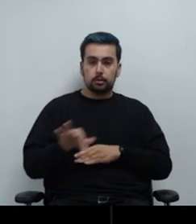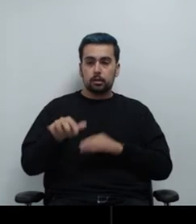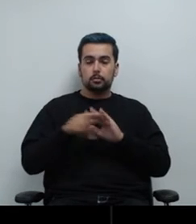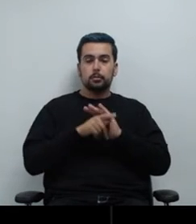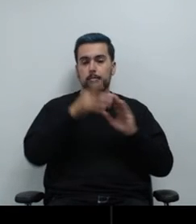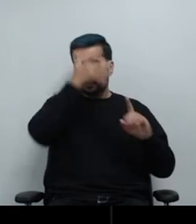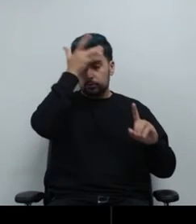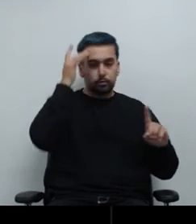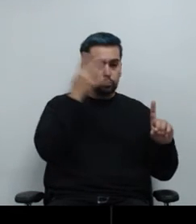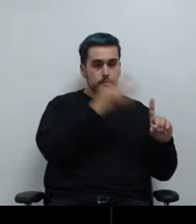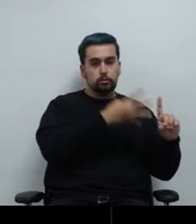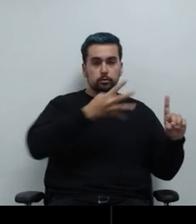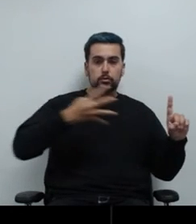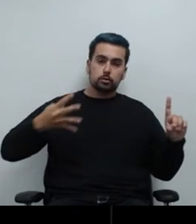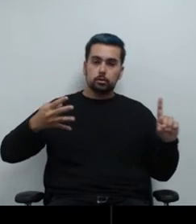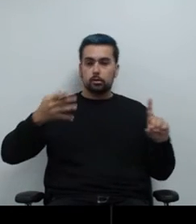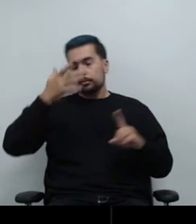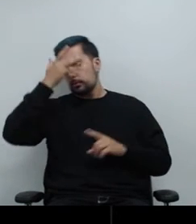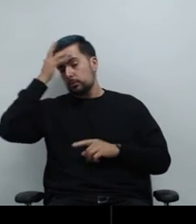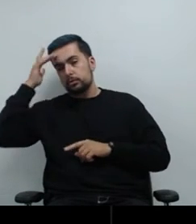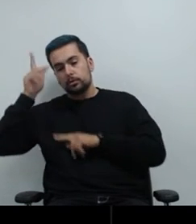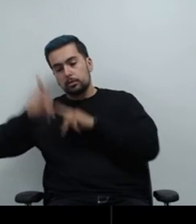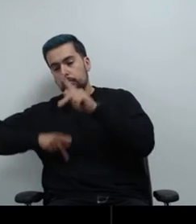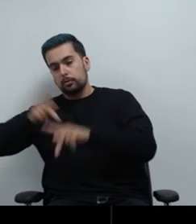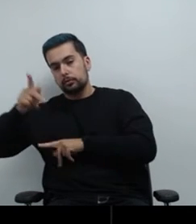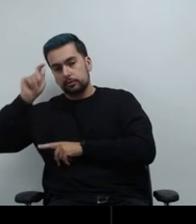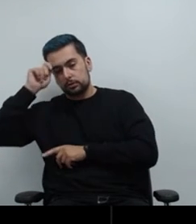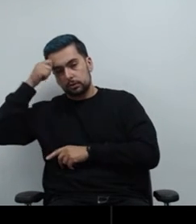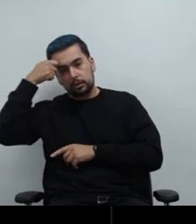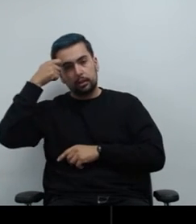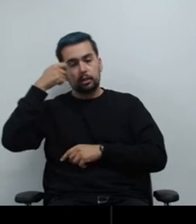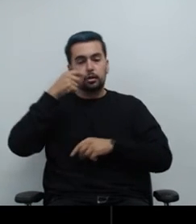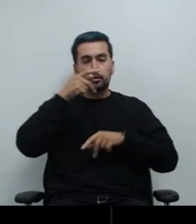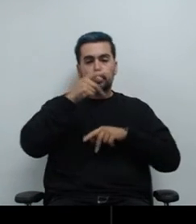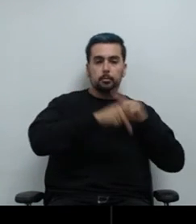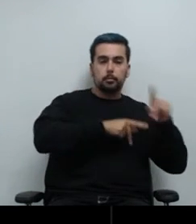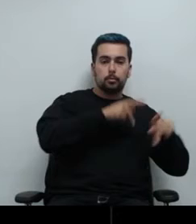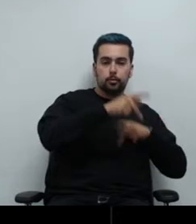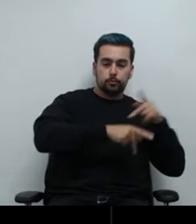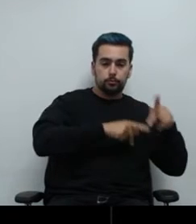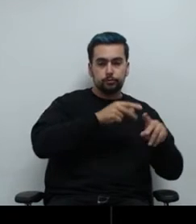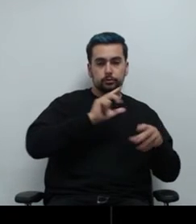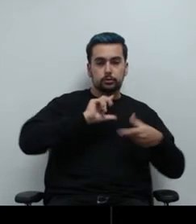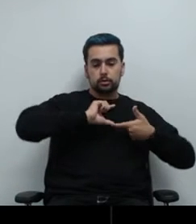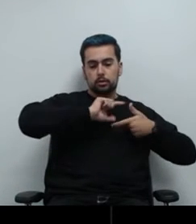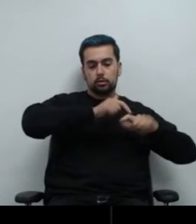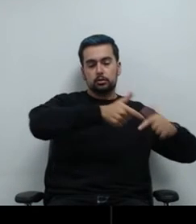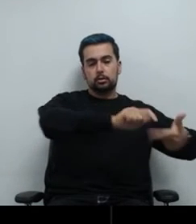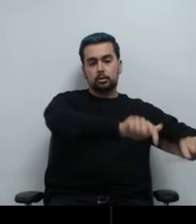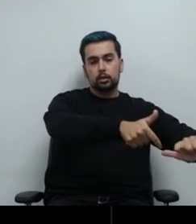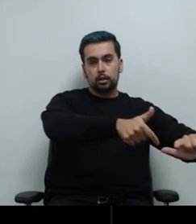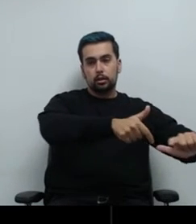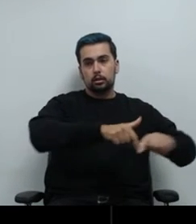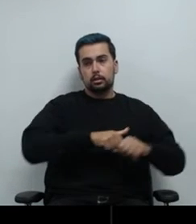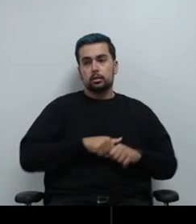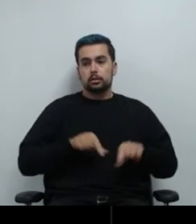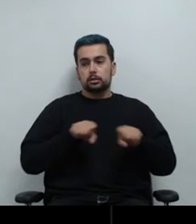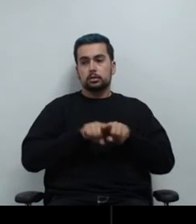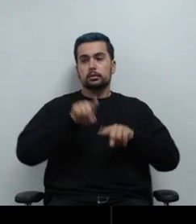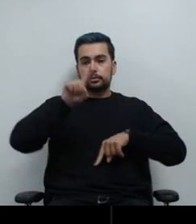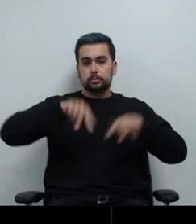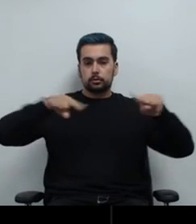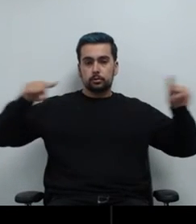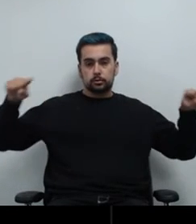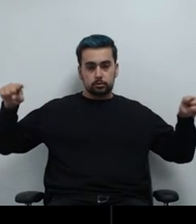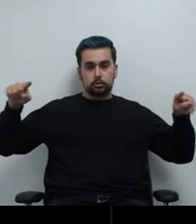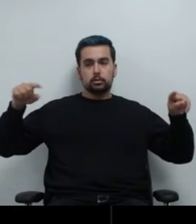LGBTQIA+, pela população negra, né? Povos e comunidades tradicionais. E em razão dessa pluralidade,